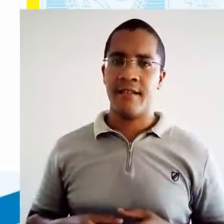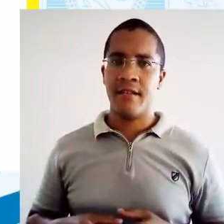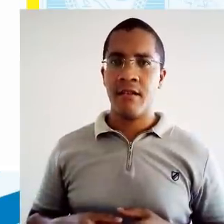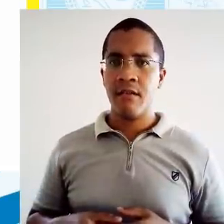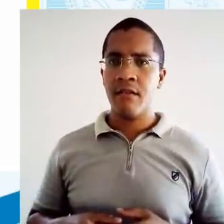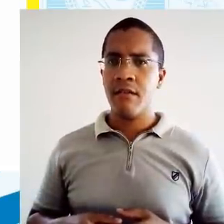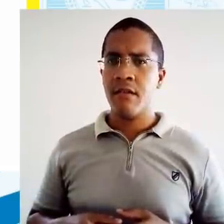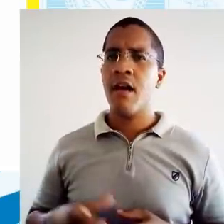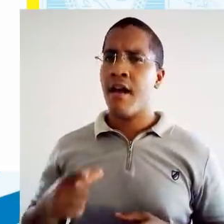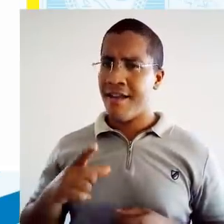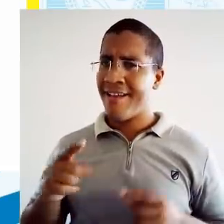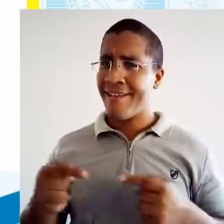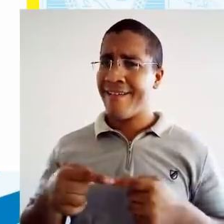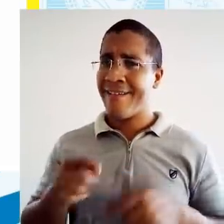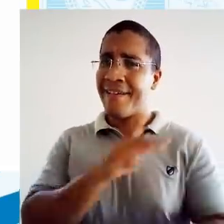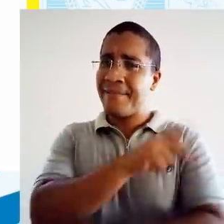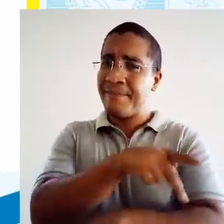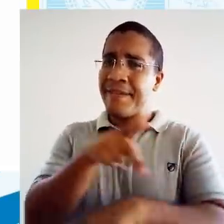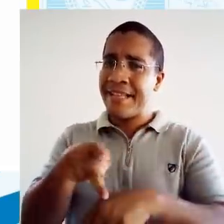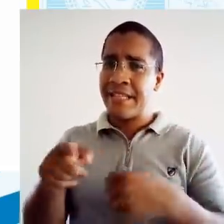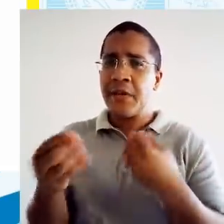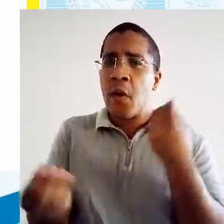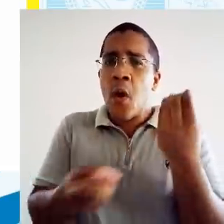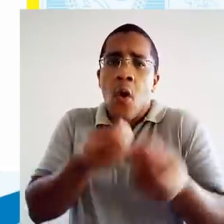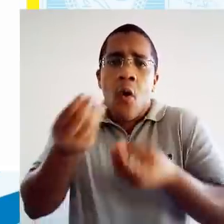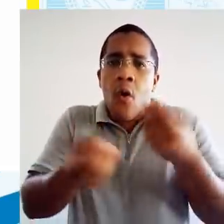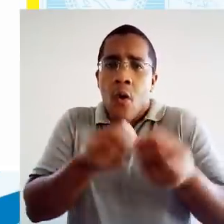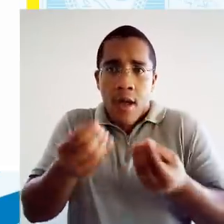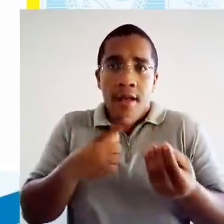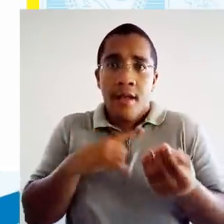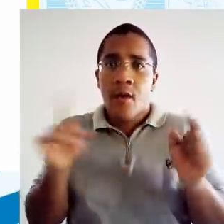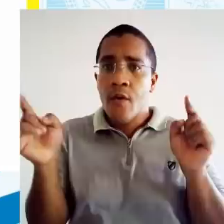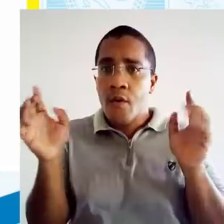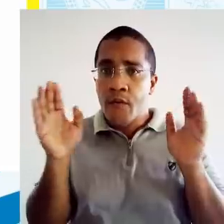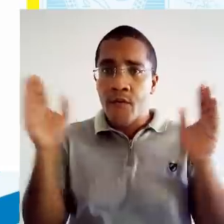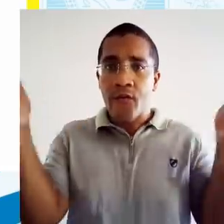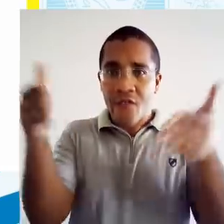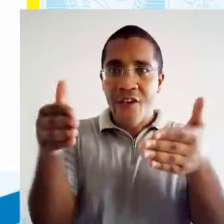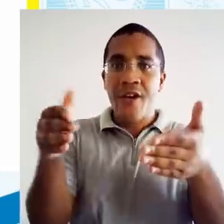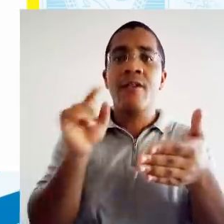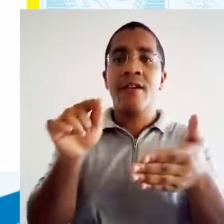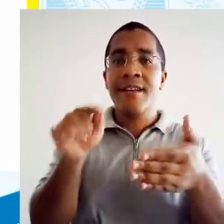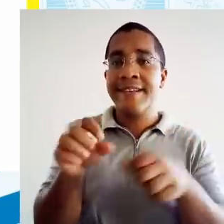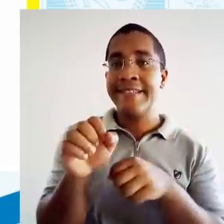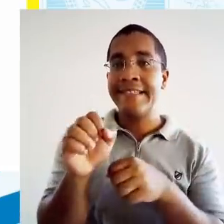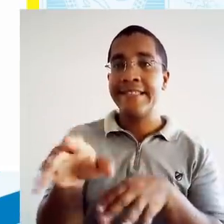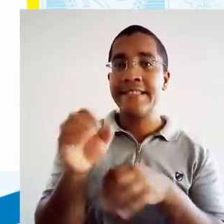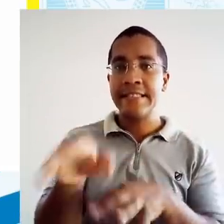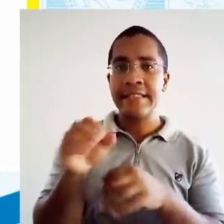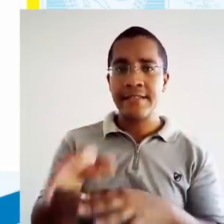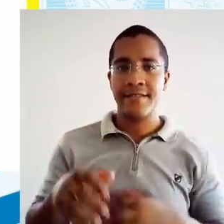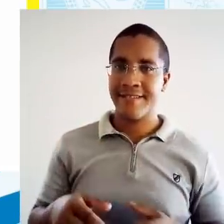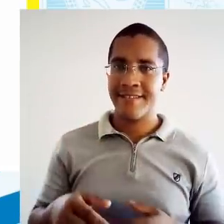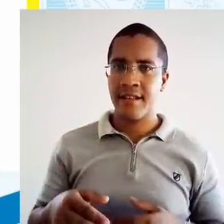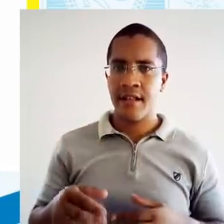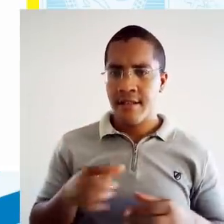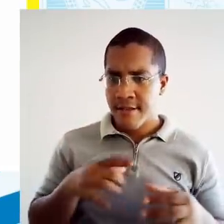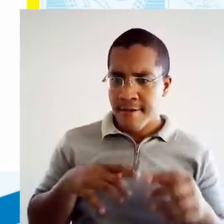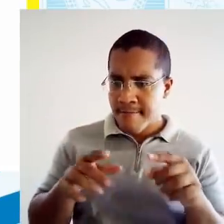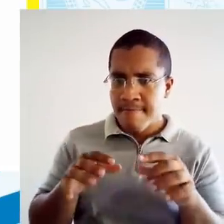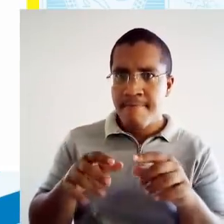que é um conceito que é utilizado na área pedagógica, que vai consistir basicamente na aprendizagem por meio